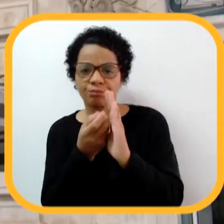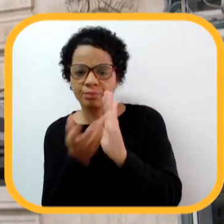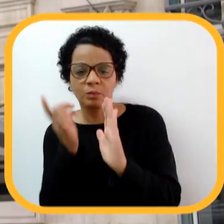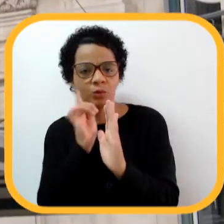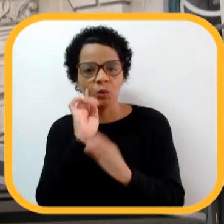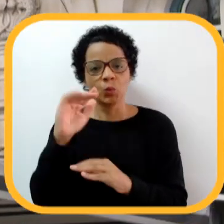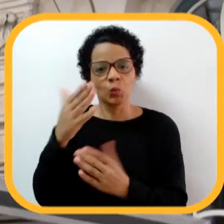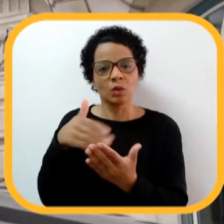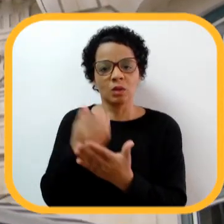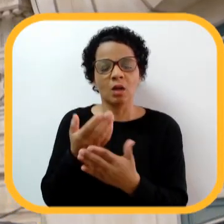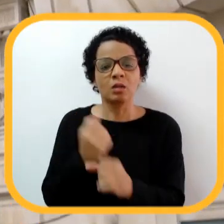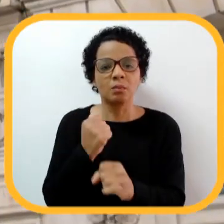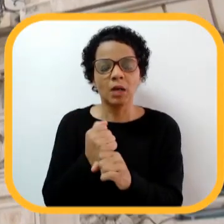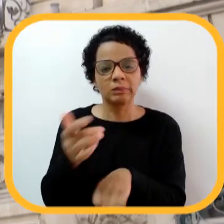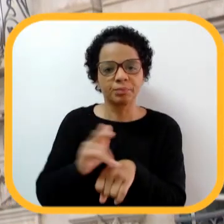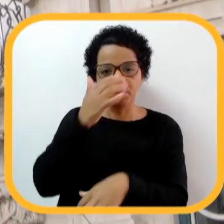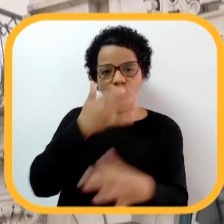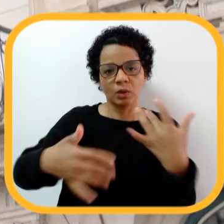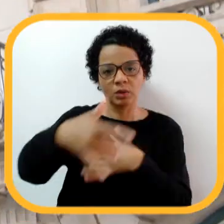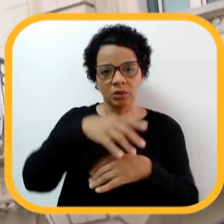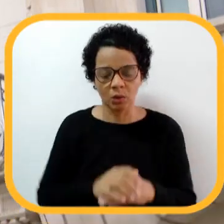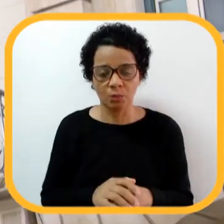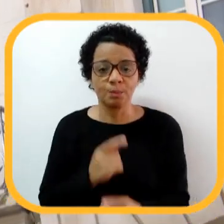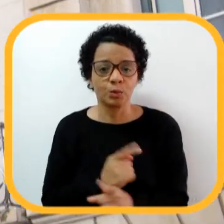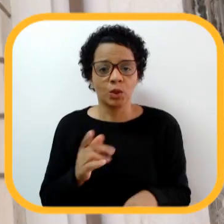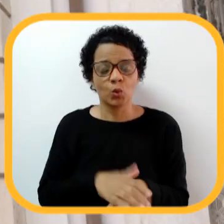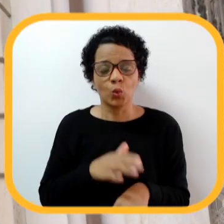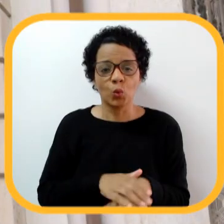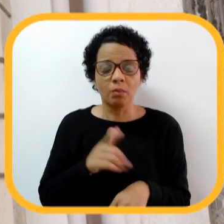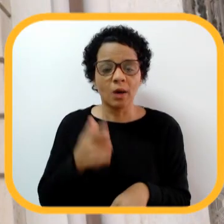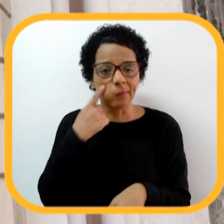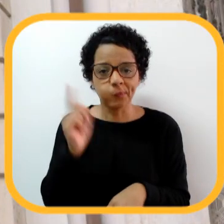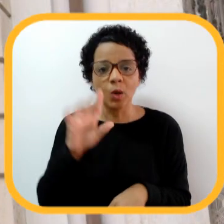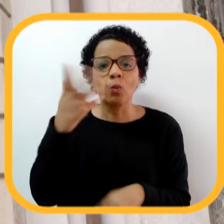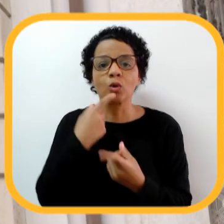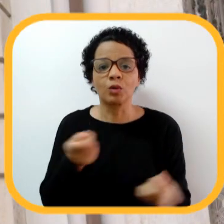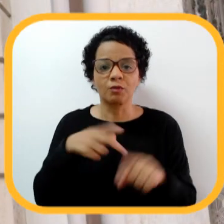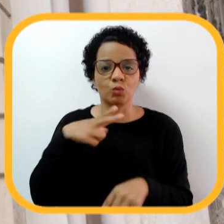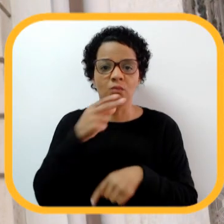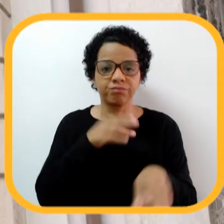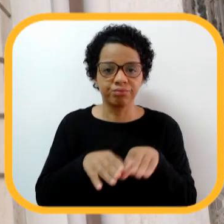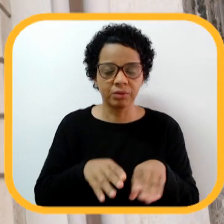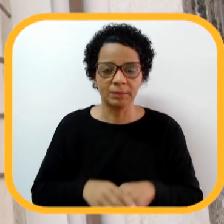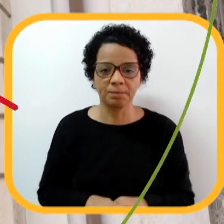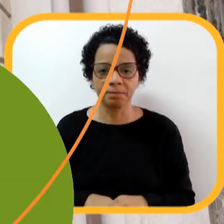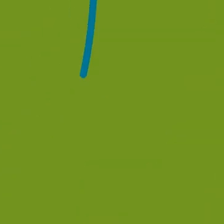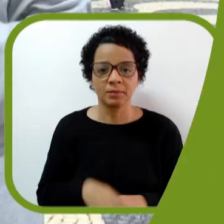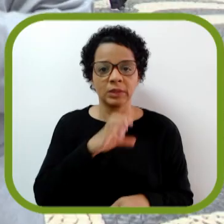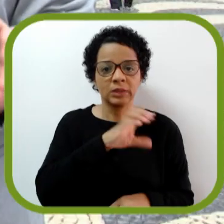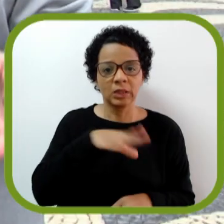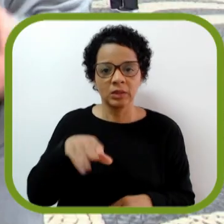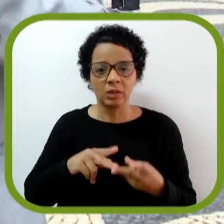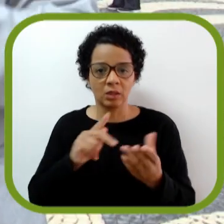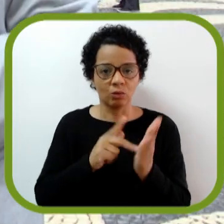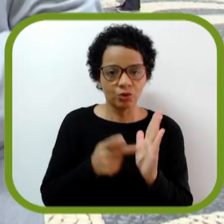como os meios de comunicação são essenciais no trabalho de sensibilização da população, uma vez que não conhecemos o dia em que Portugal voltará a tremer.